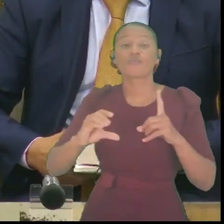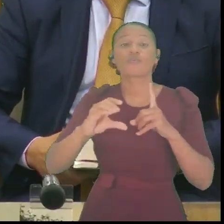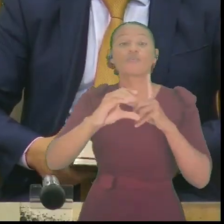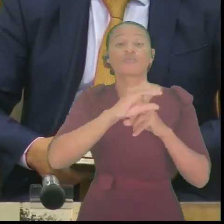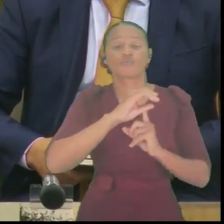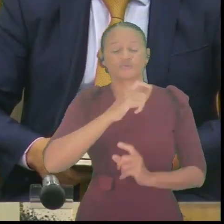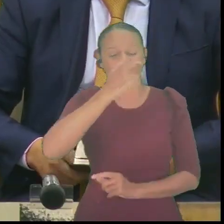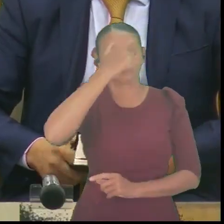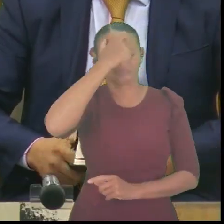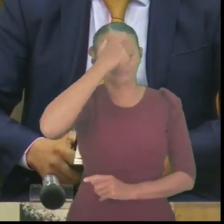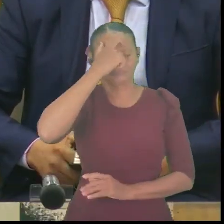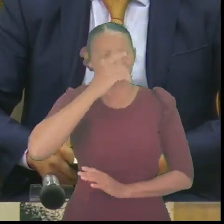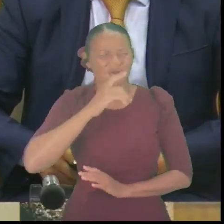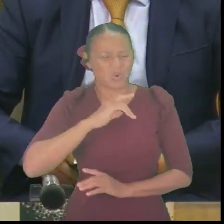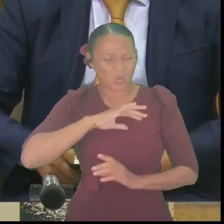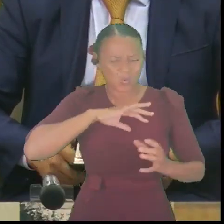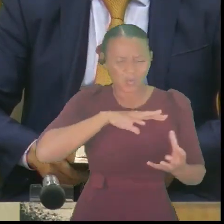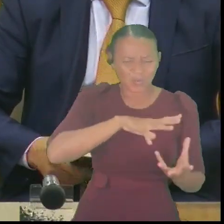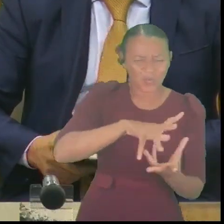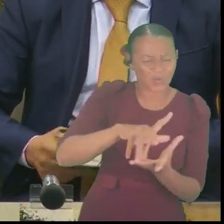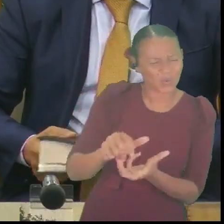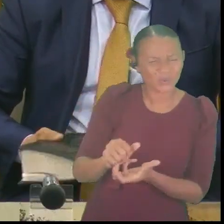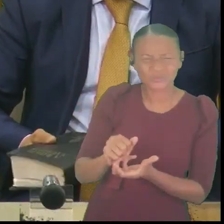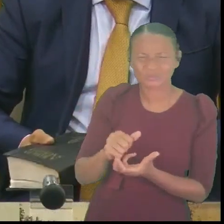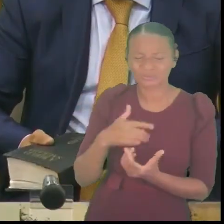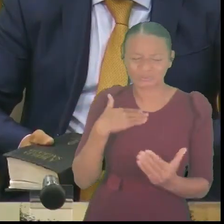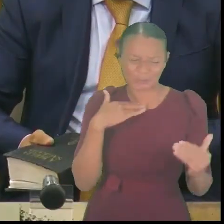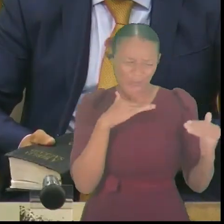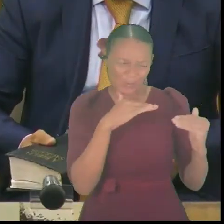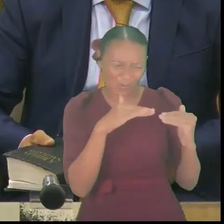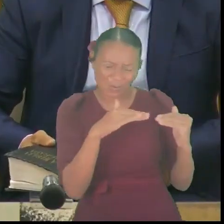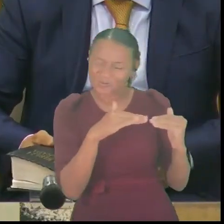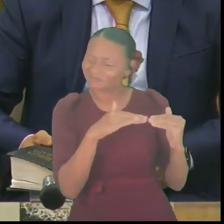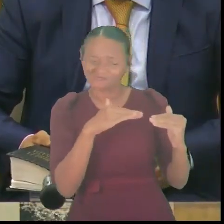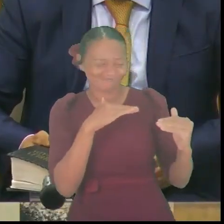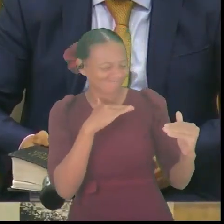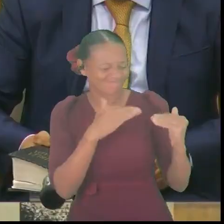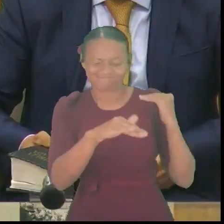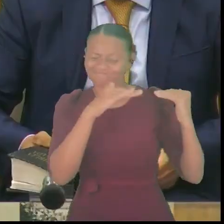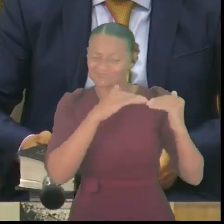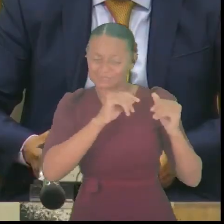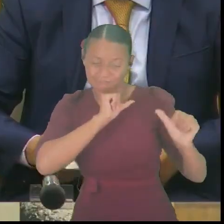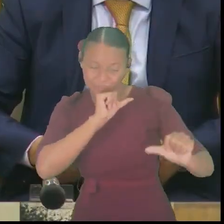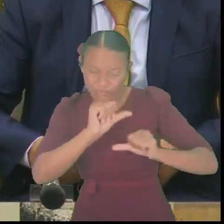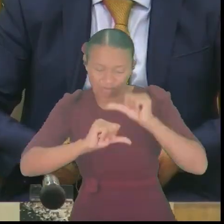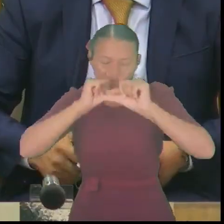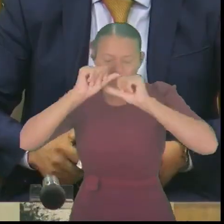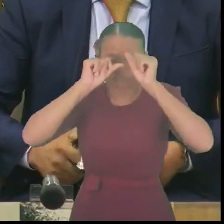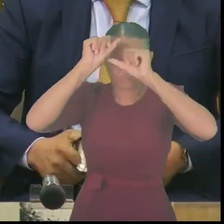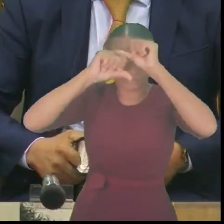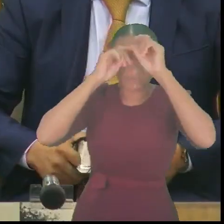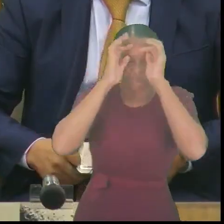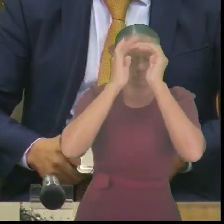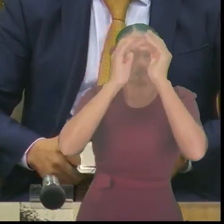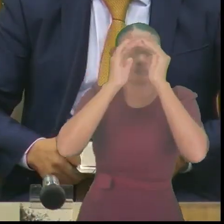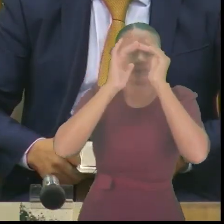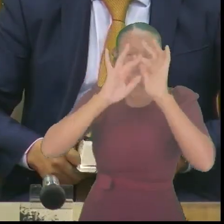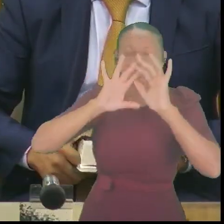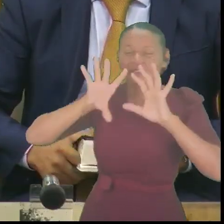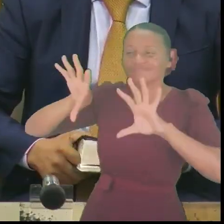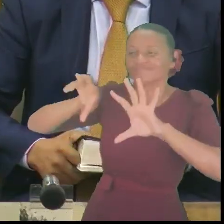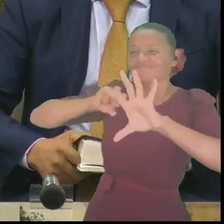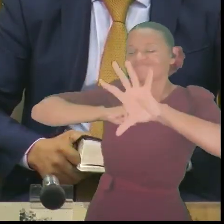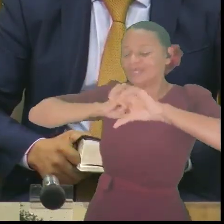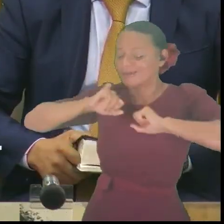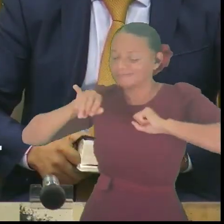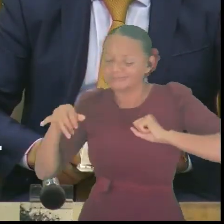vos conformeis com este mundo, mas transformai-vos pela renovação da vossa mente, para que experimenteis qual seja